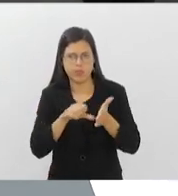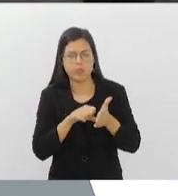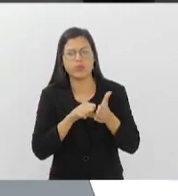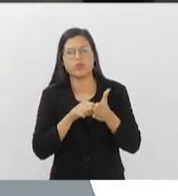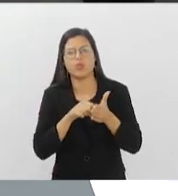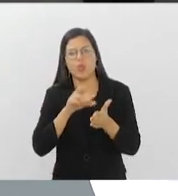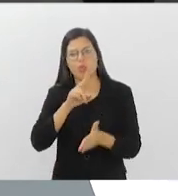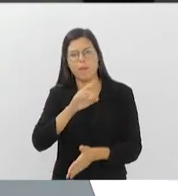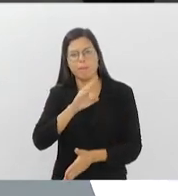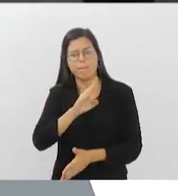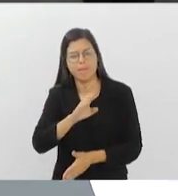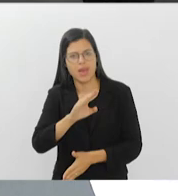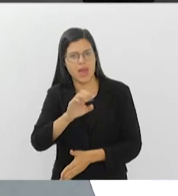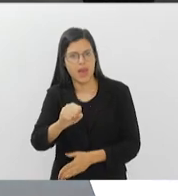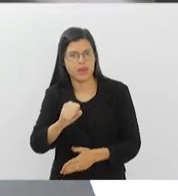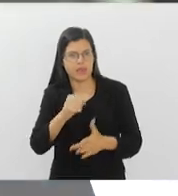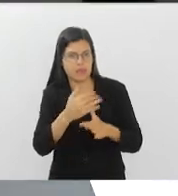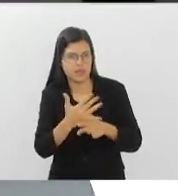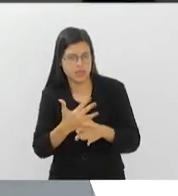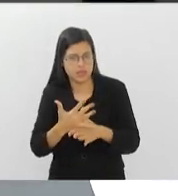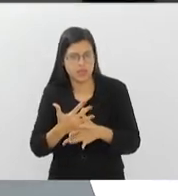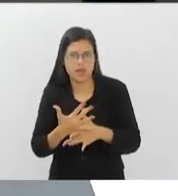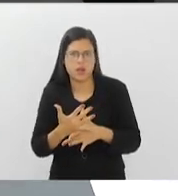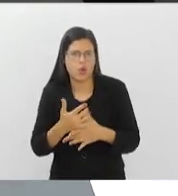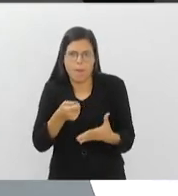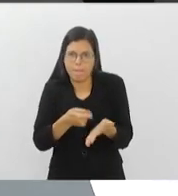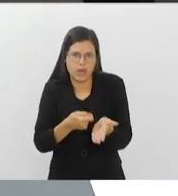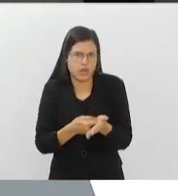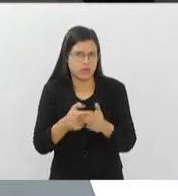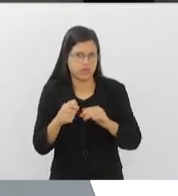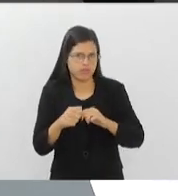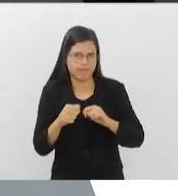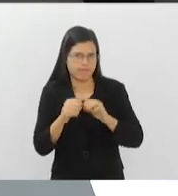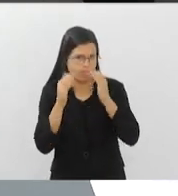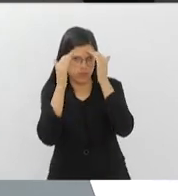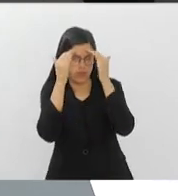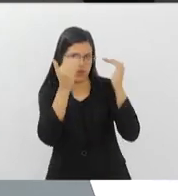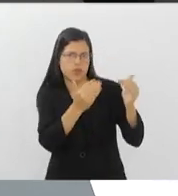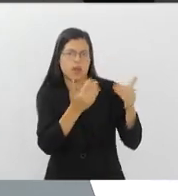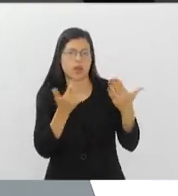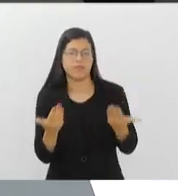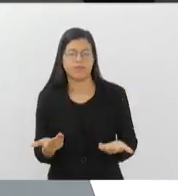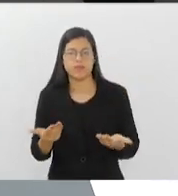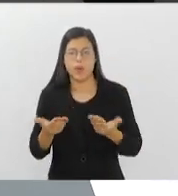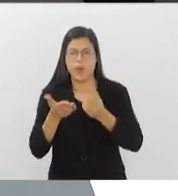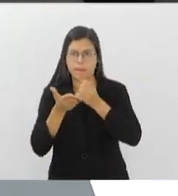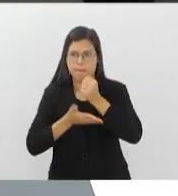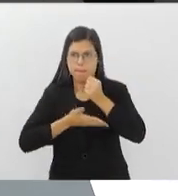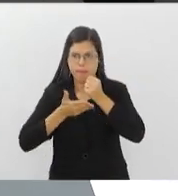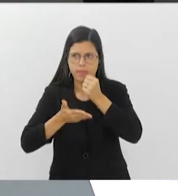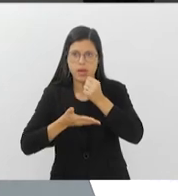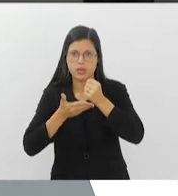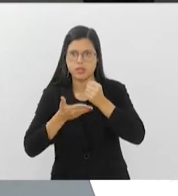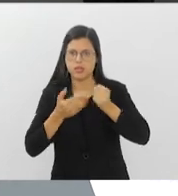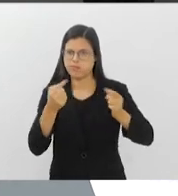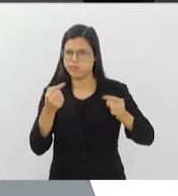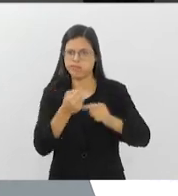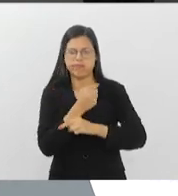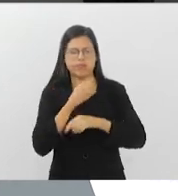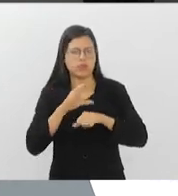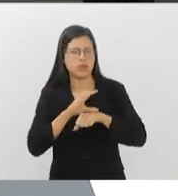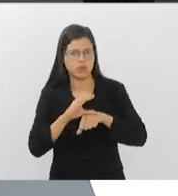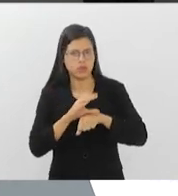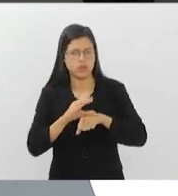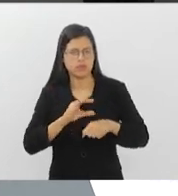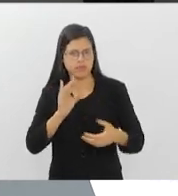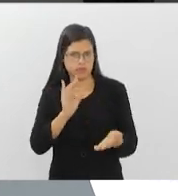Então, este fundamento é um fundamento de inconstitucionalidade